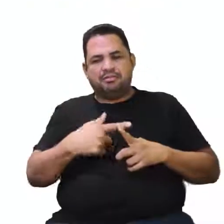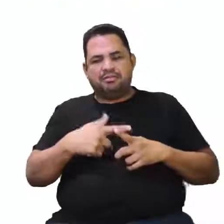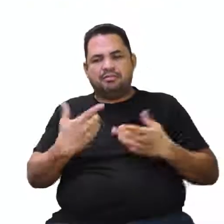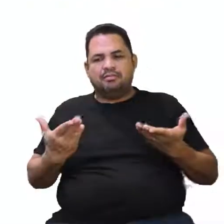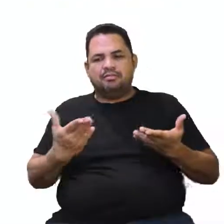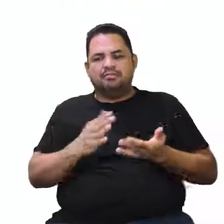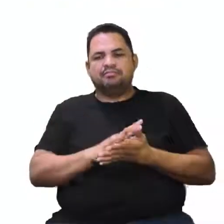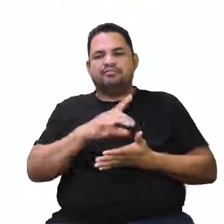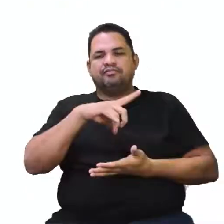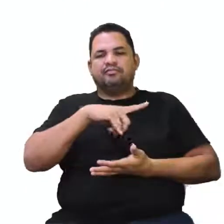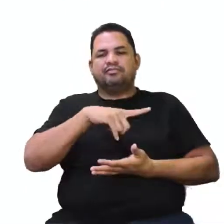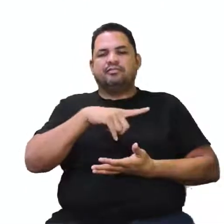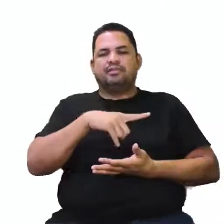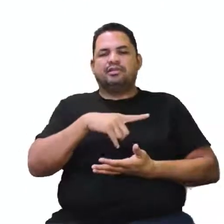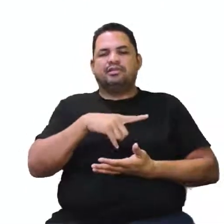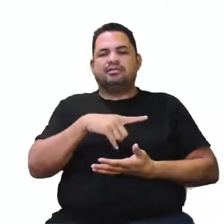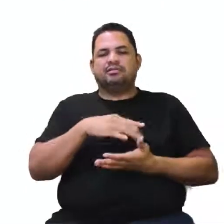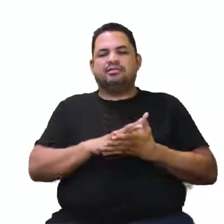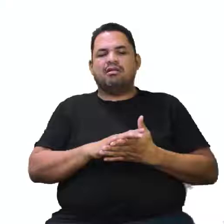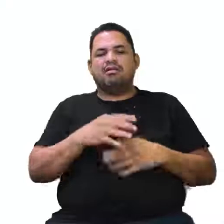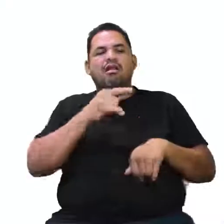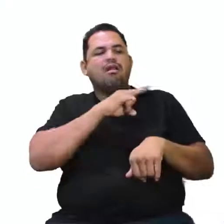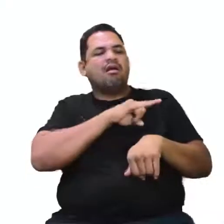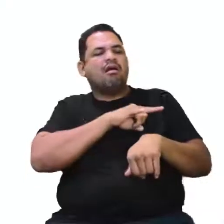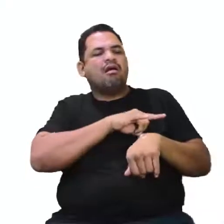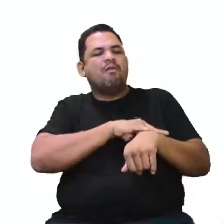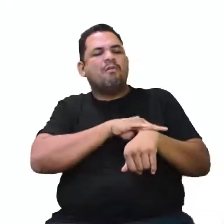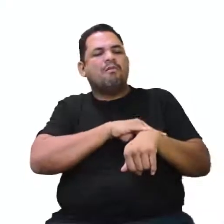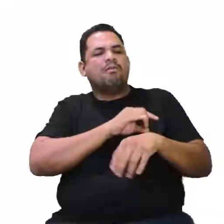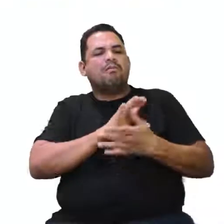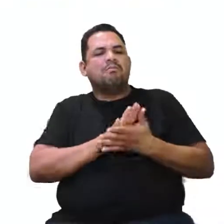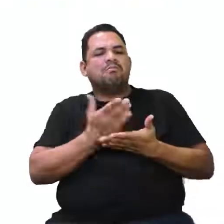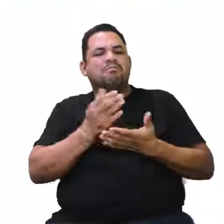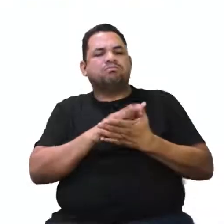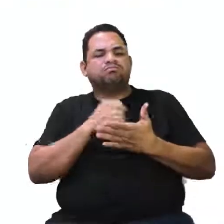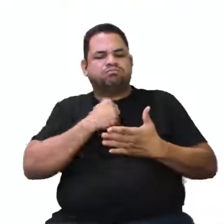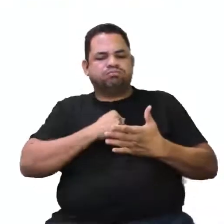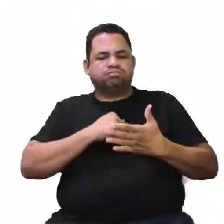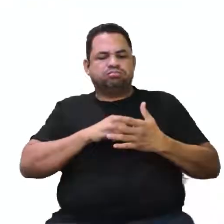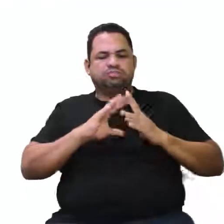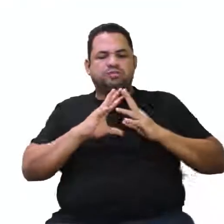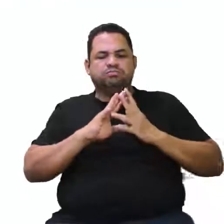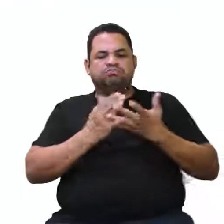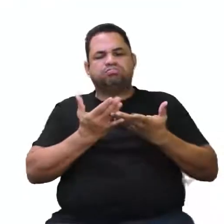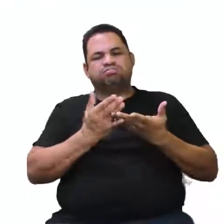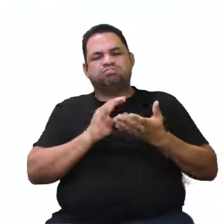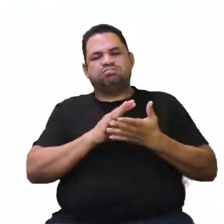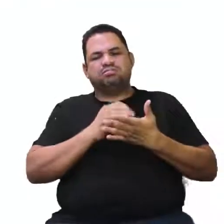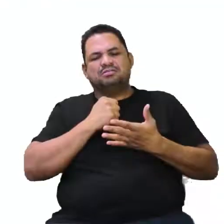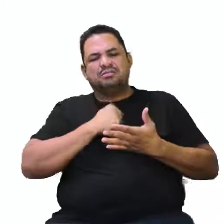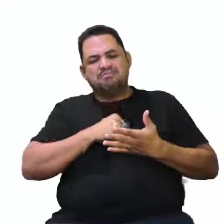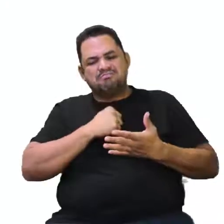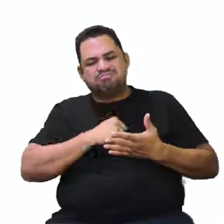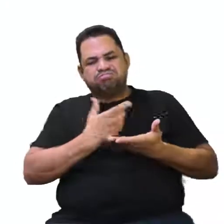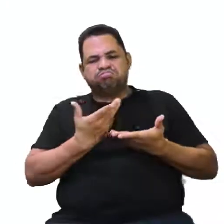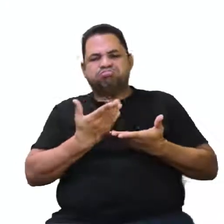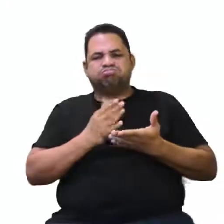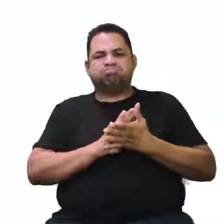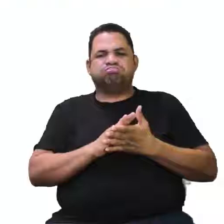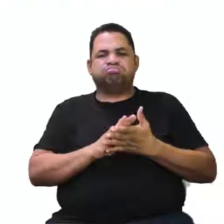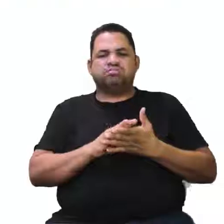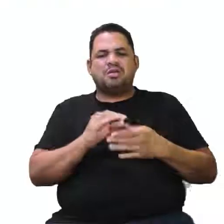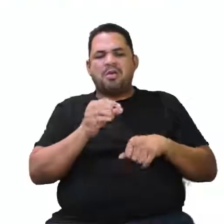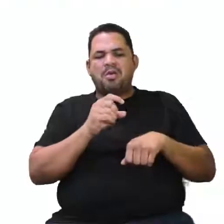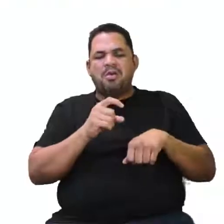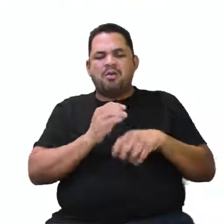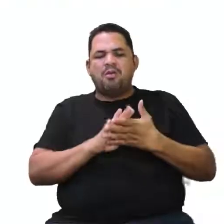aí eu vou até o banheiro e vou tentar lançar fora tudo que eu me alimentei, seja através de laxantes ou até